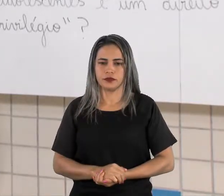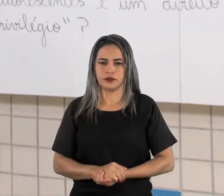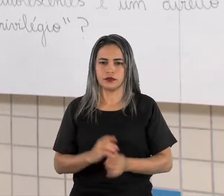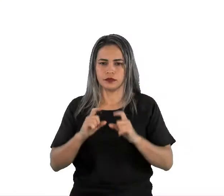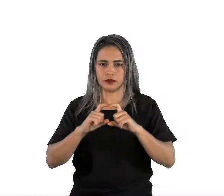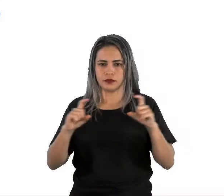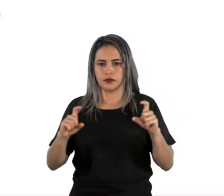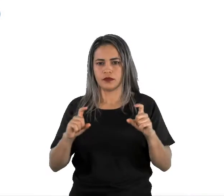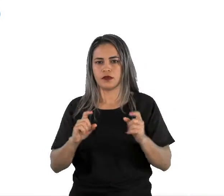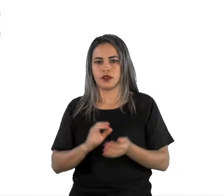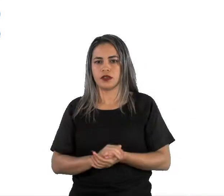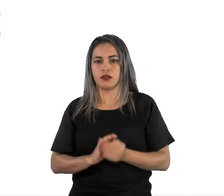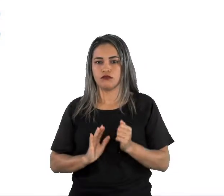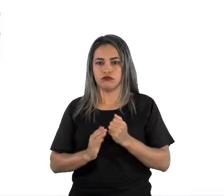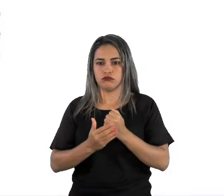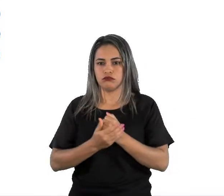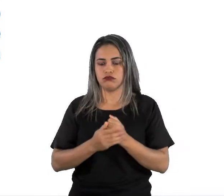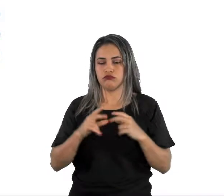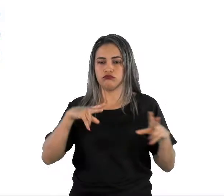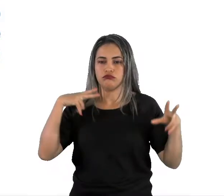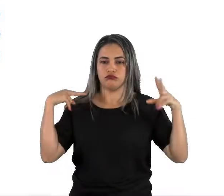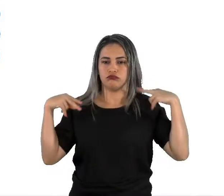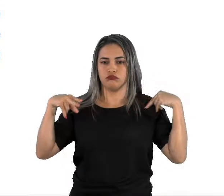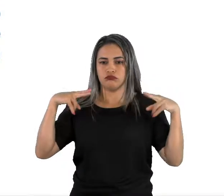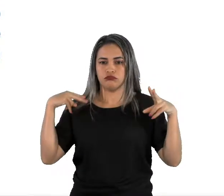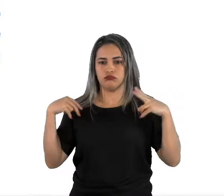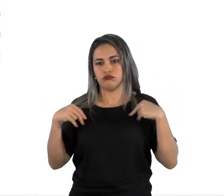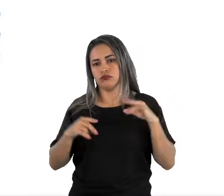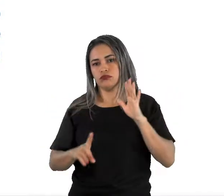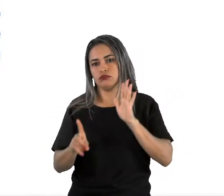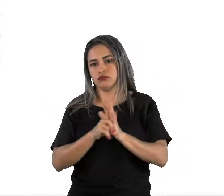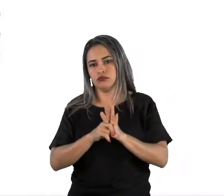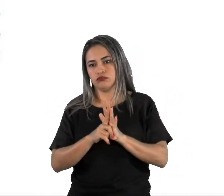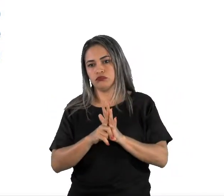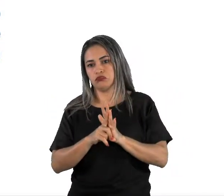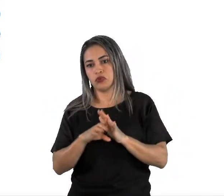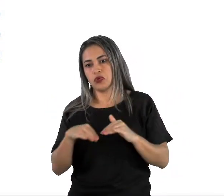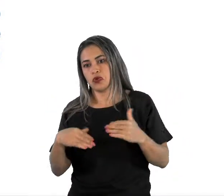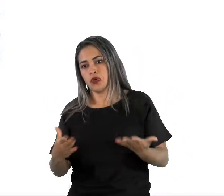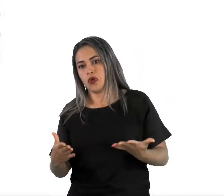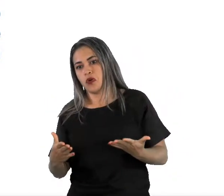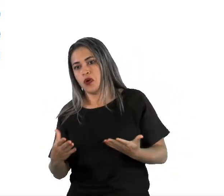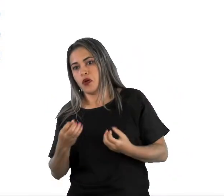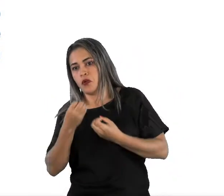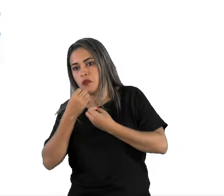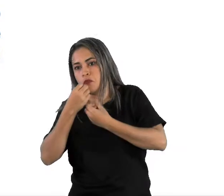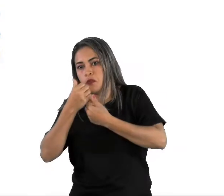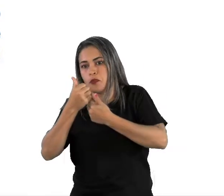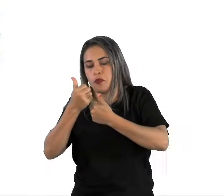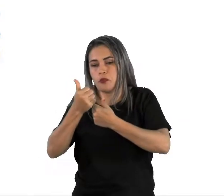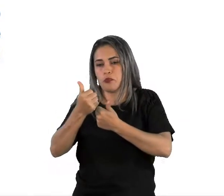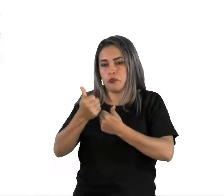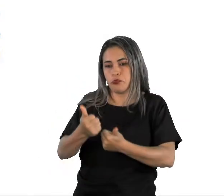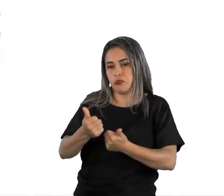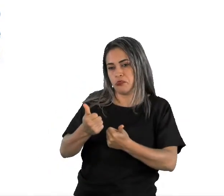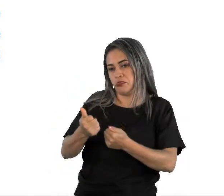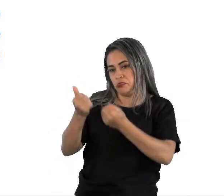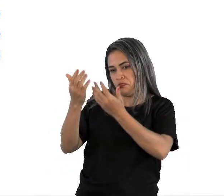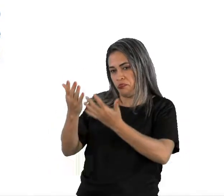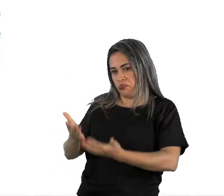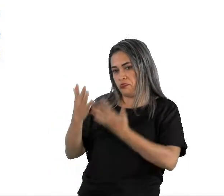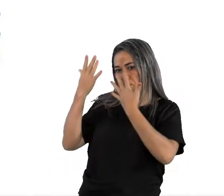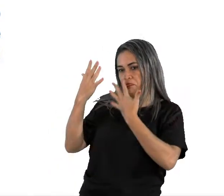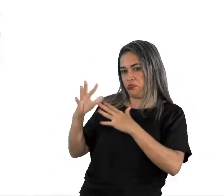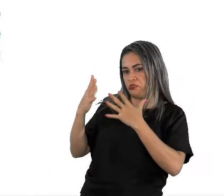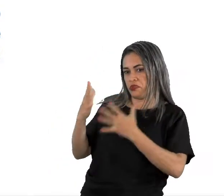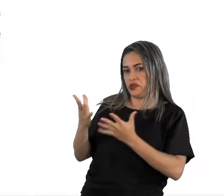A privacidade dos adolescentes é um direito ou é um privilégio? Vejam que o artigo de opinião,